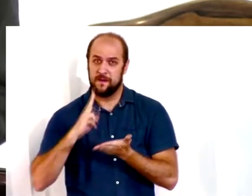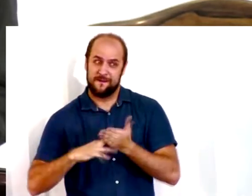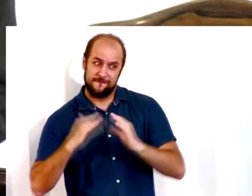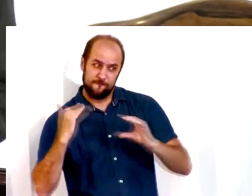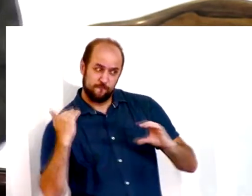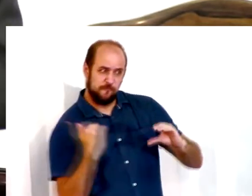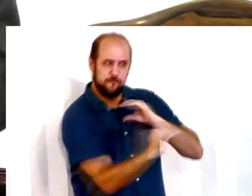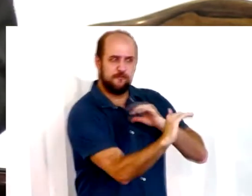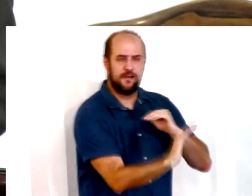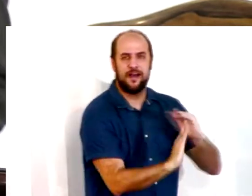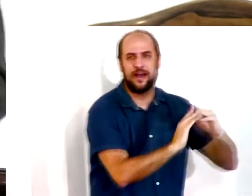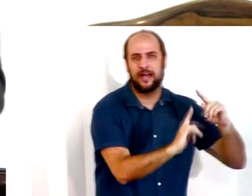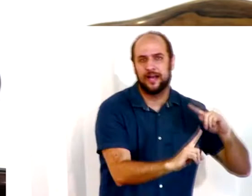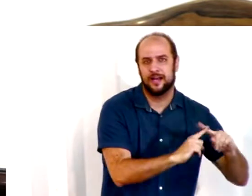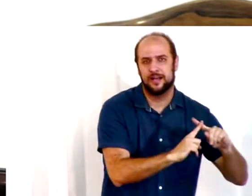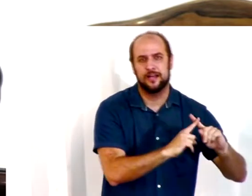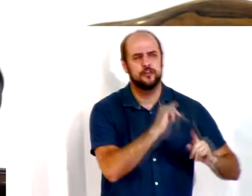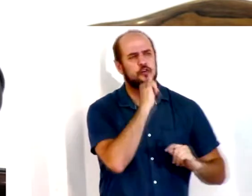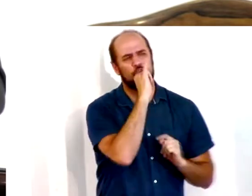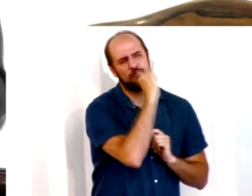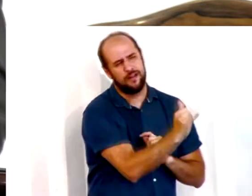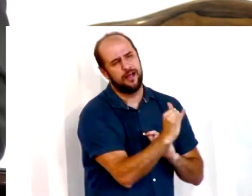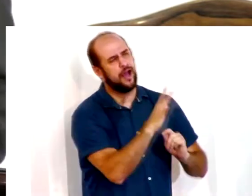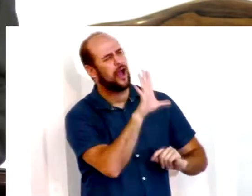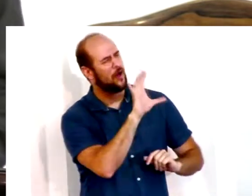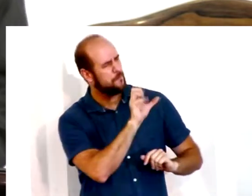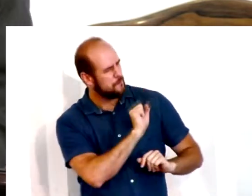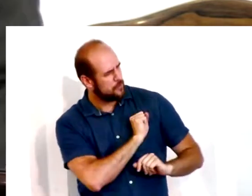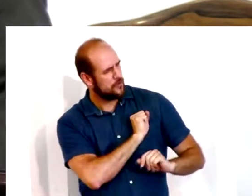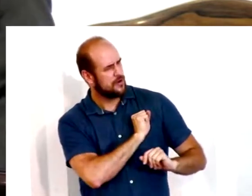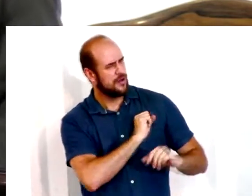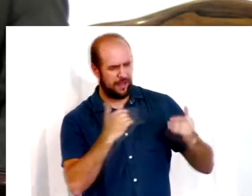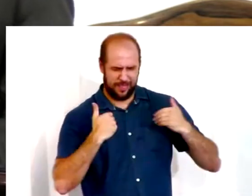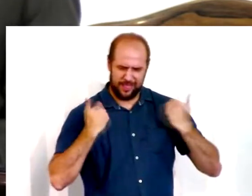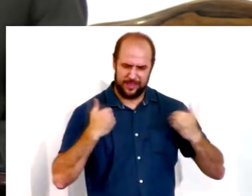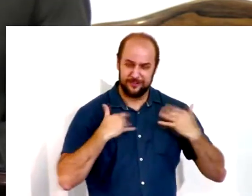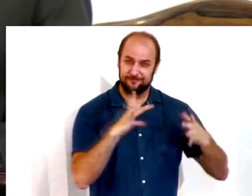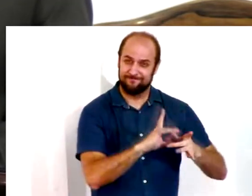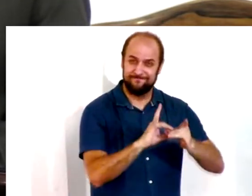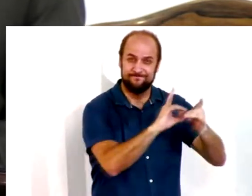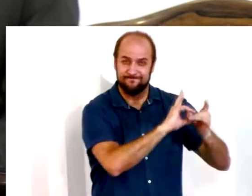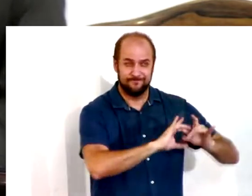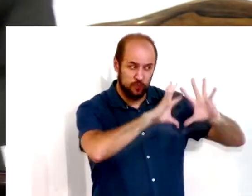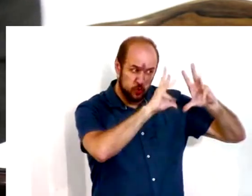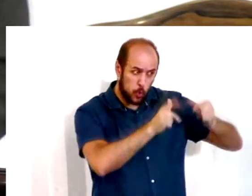do amor, da alegria e também da unidade.